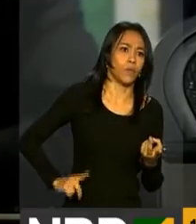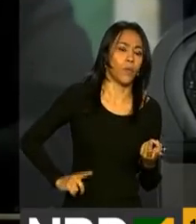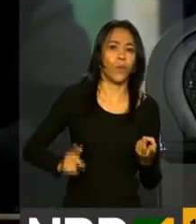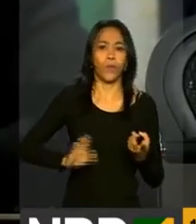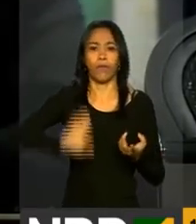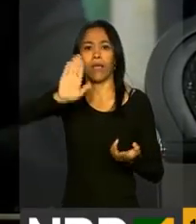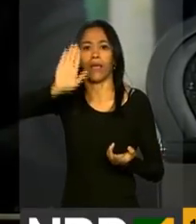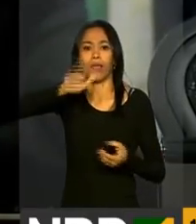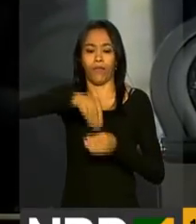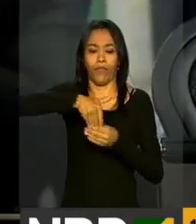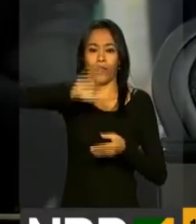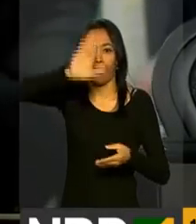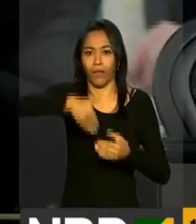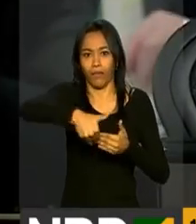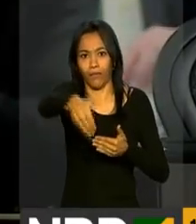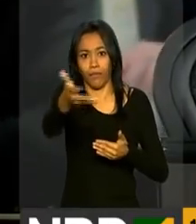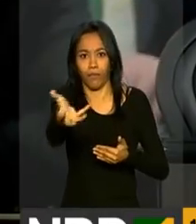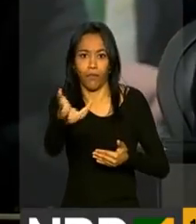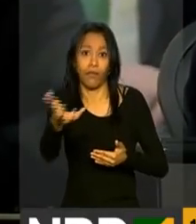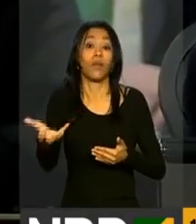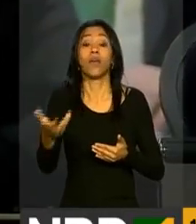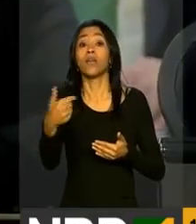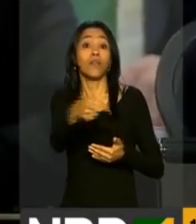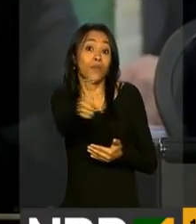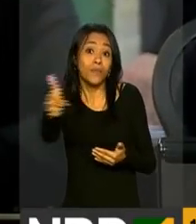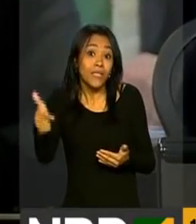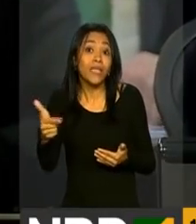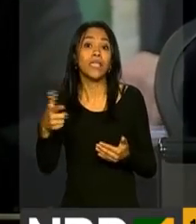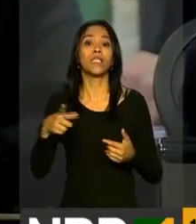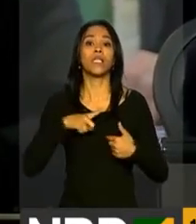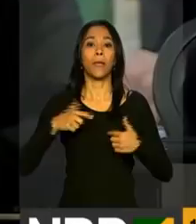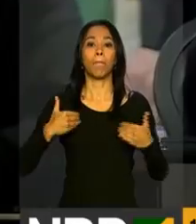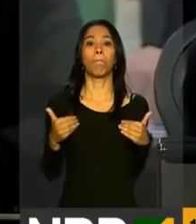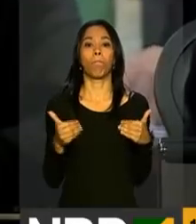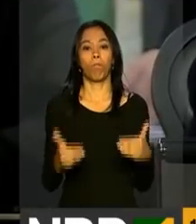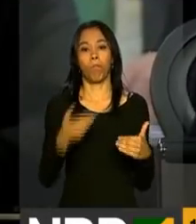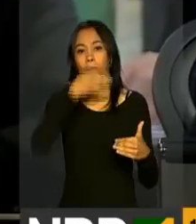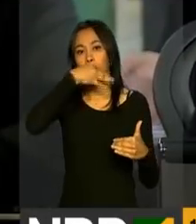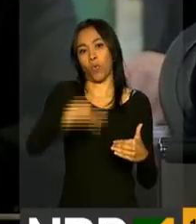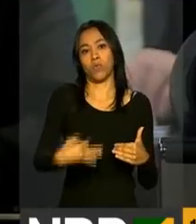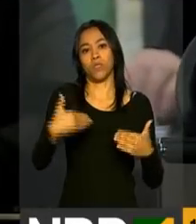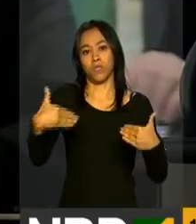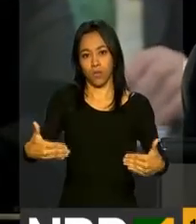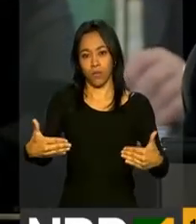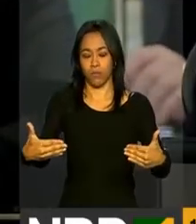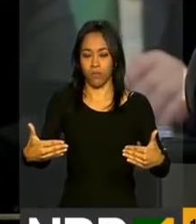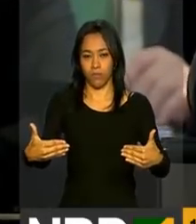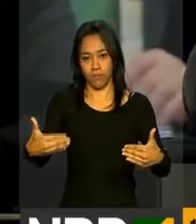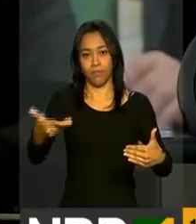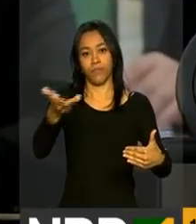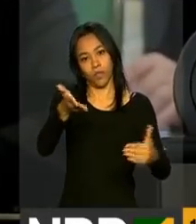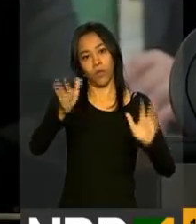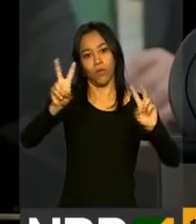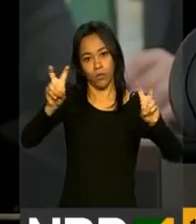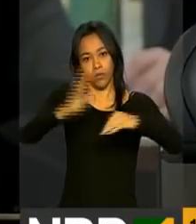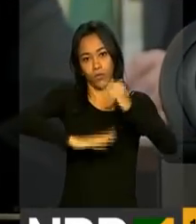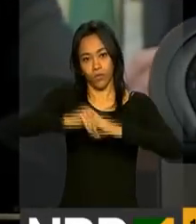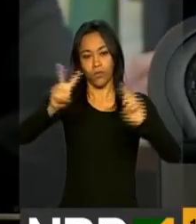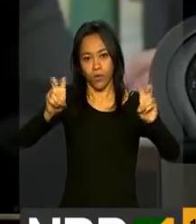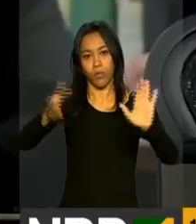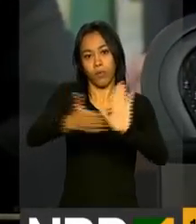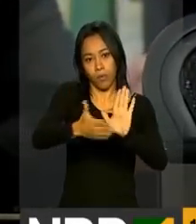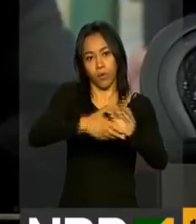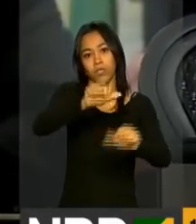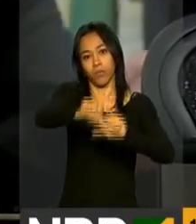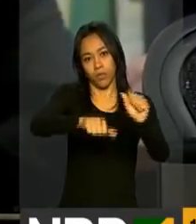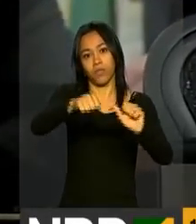candidato a senador candidato a deputado federal que não tenha que posicionar se relativamente à previdência social então